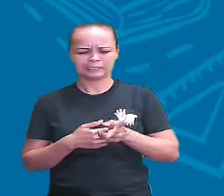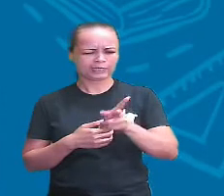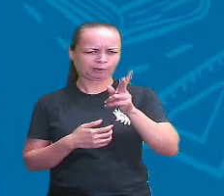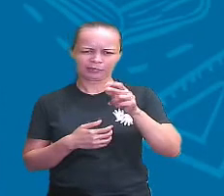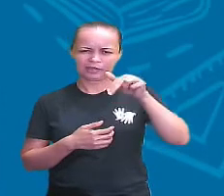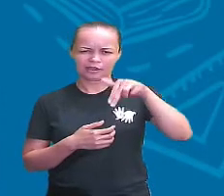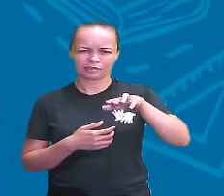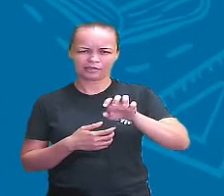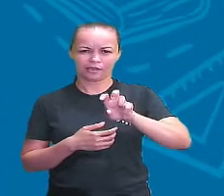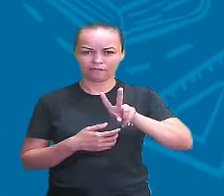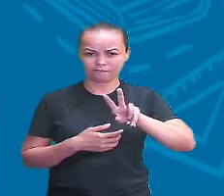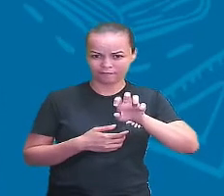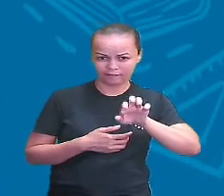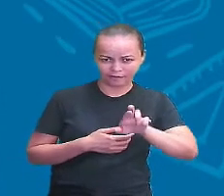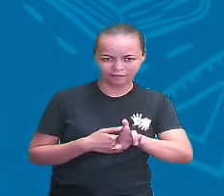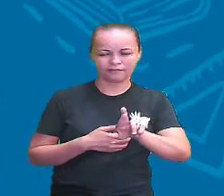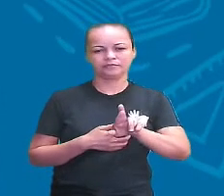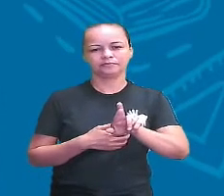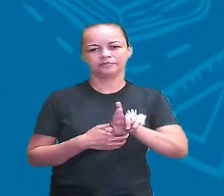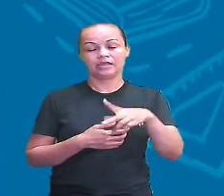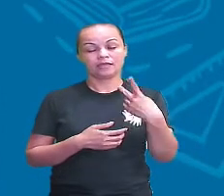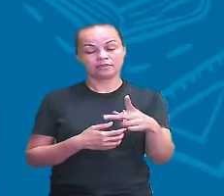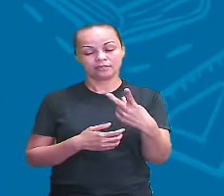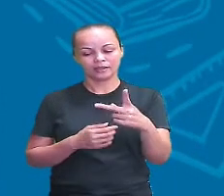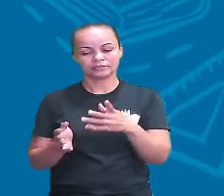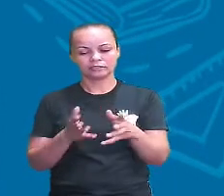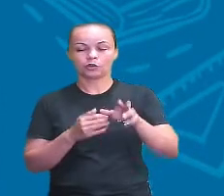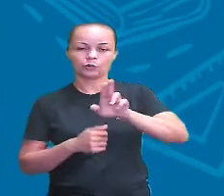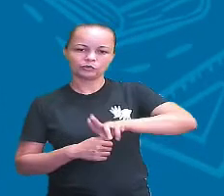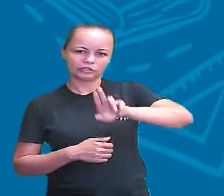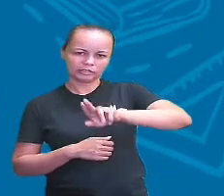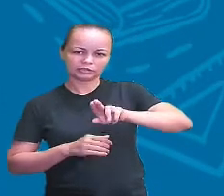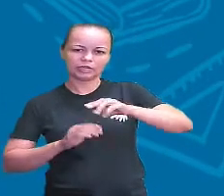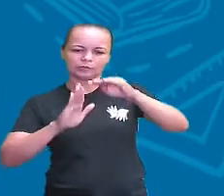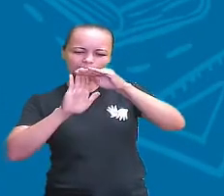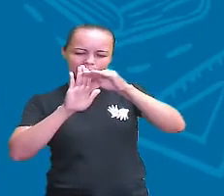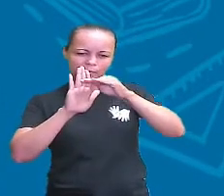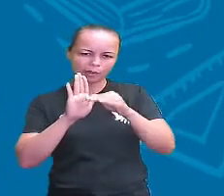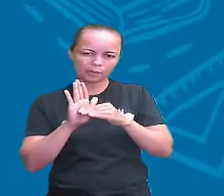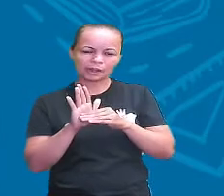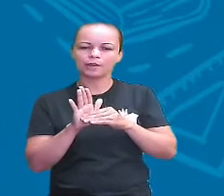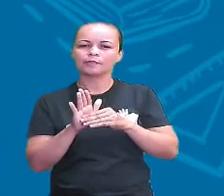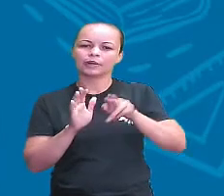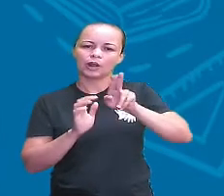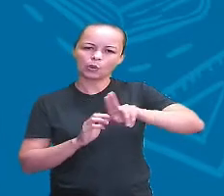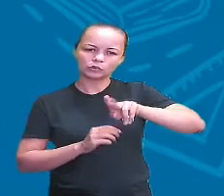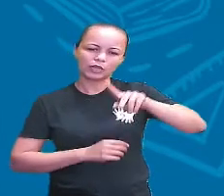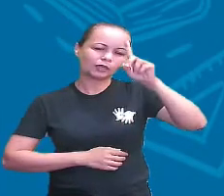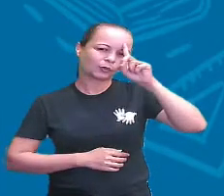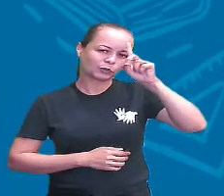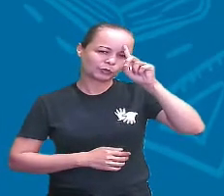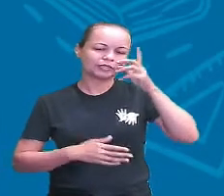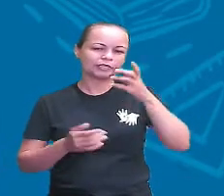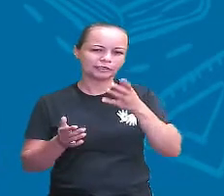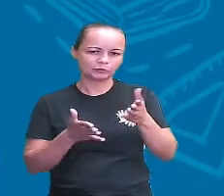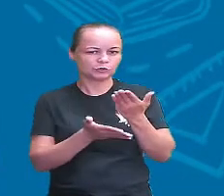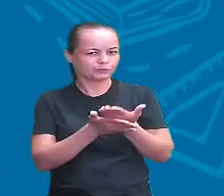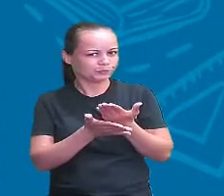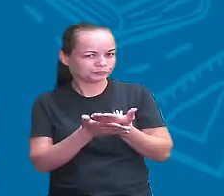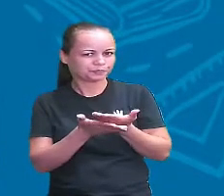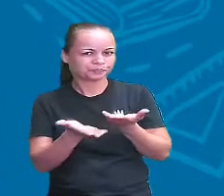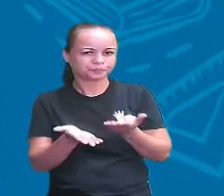nesses 2 quadrinhos aí, a gente tem muita coisa para nós utilizarmos na nossa bagagem do dia a dia, não é mesmo? Agora,